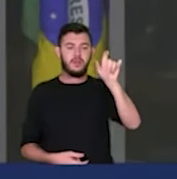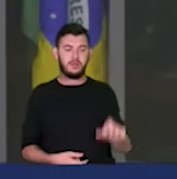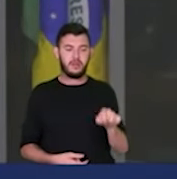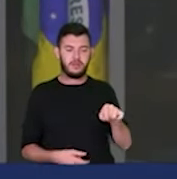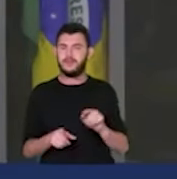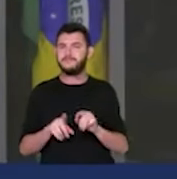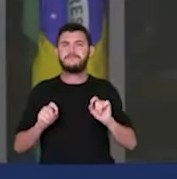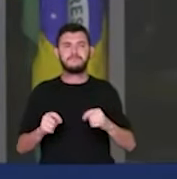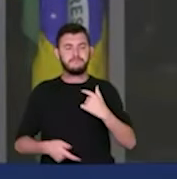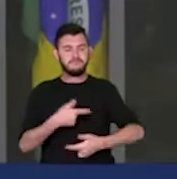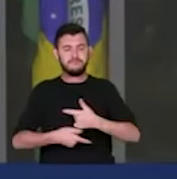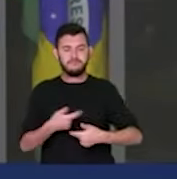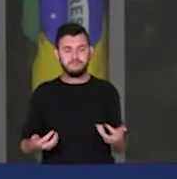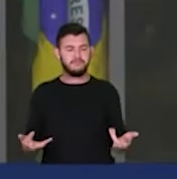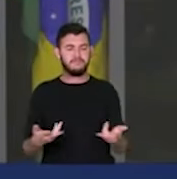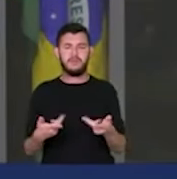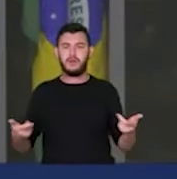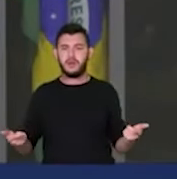faz, vibrador,